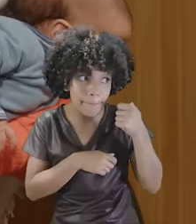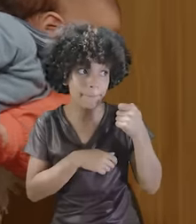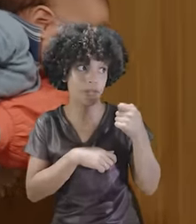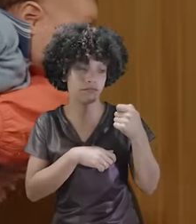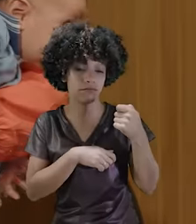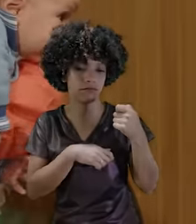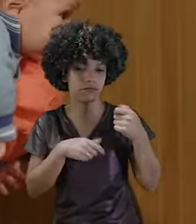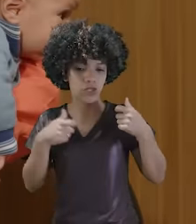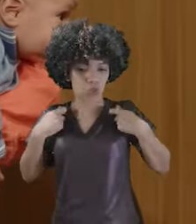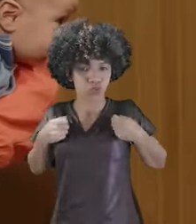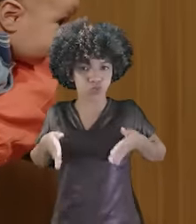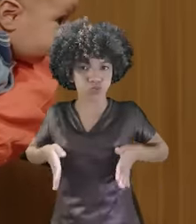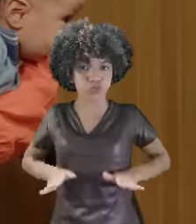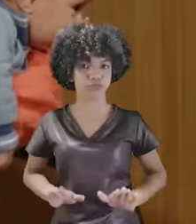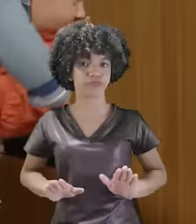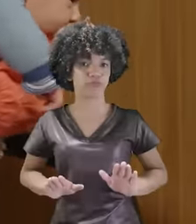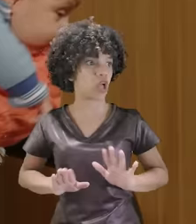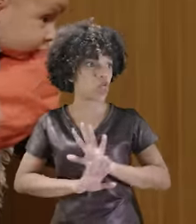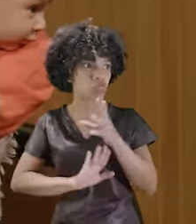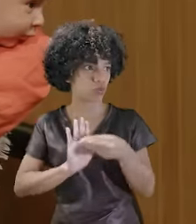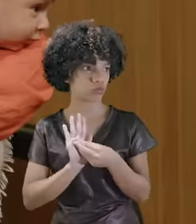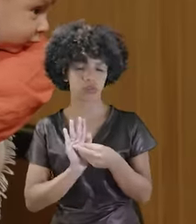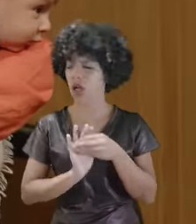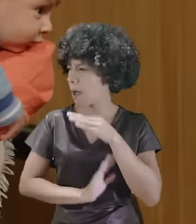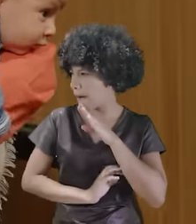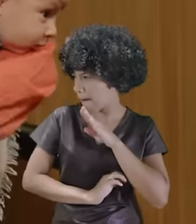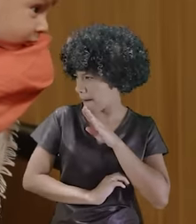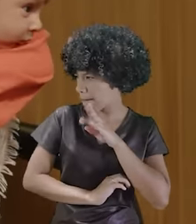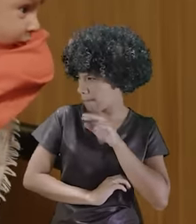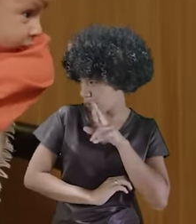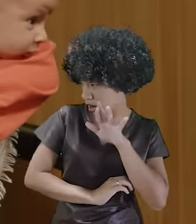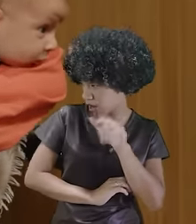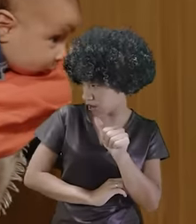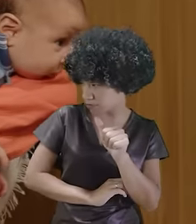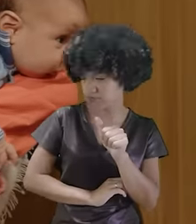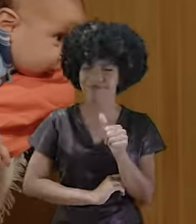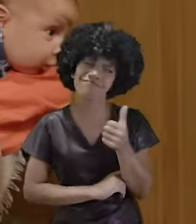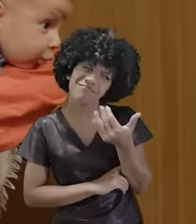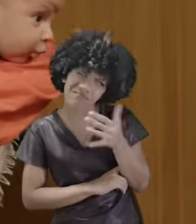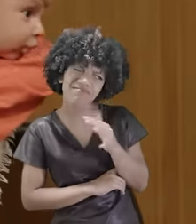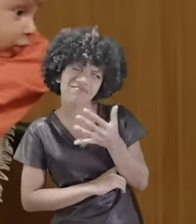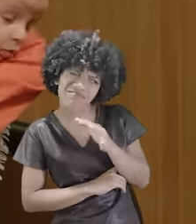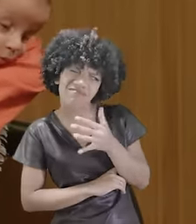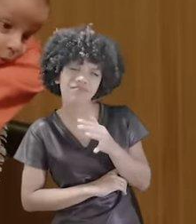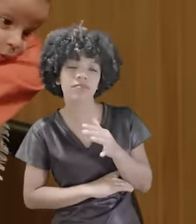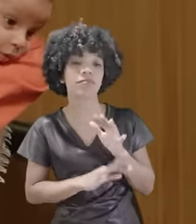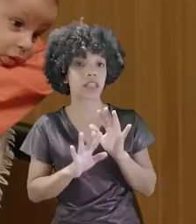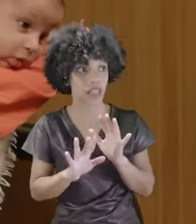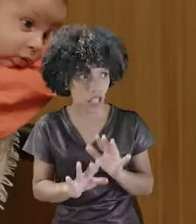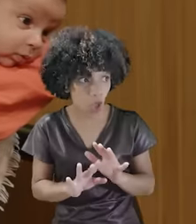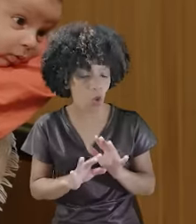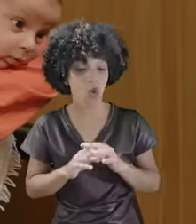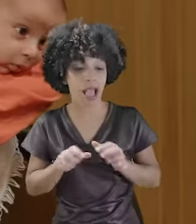sabe tipo um vestido para ele tô assim maluca é mais ou menos aí eu tava com